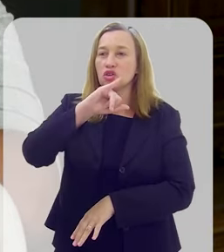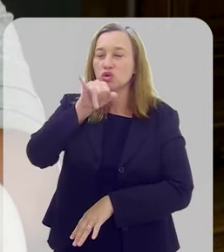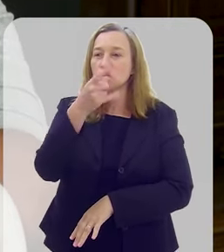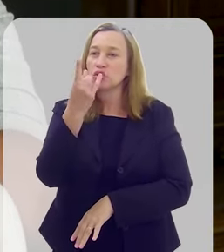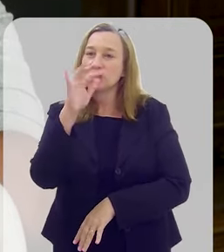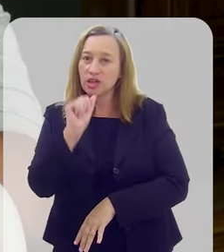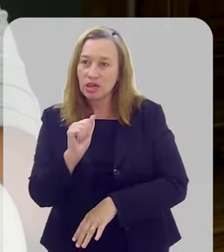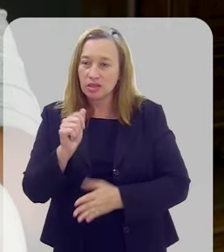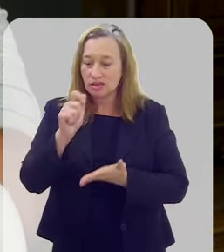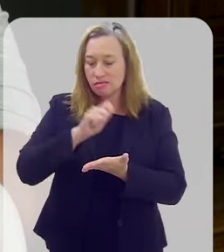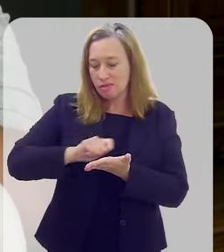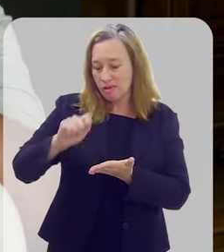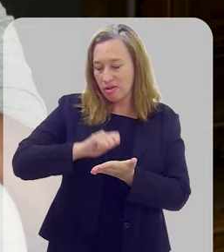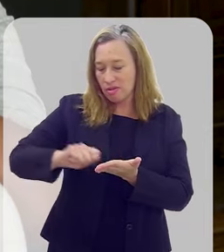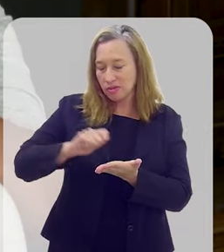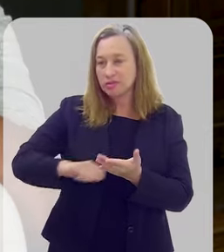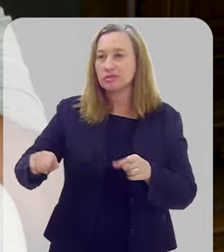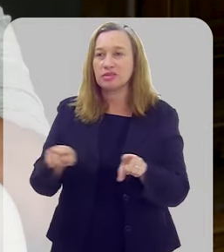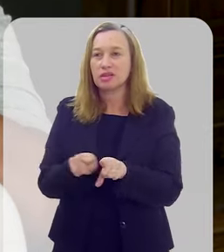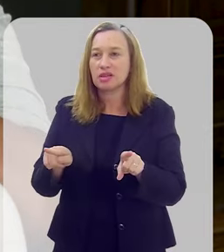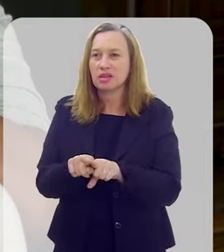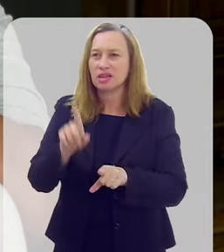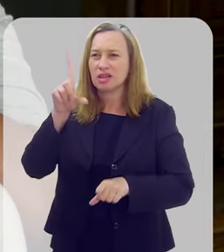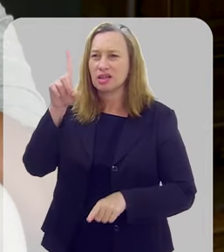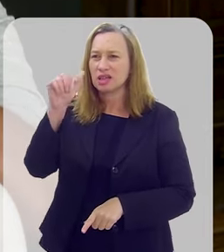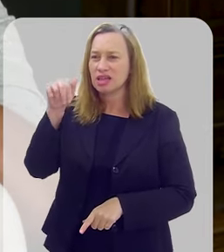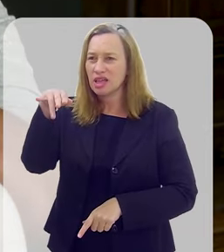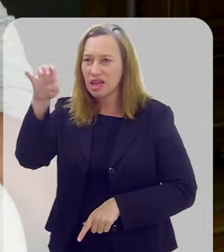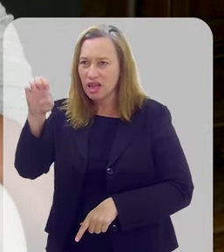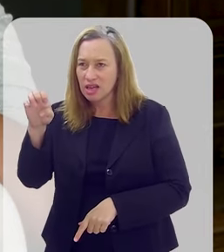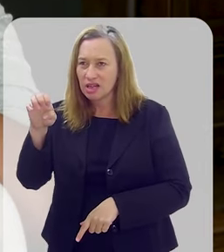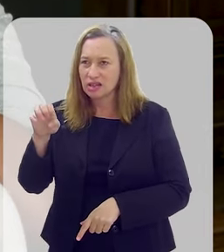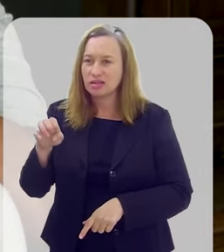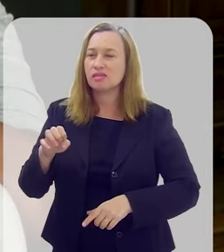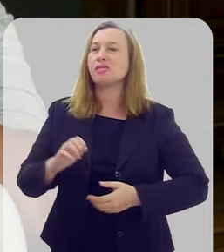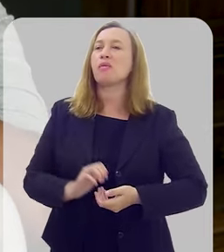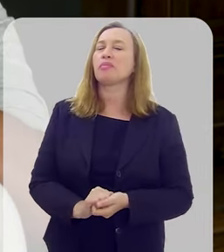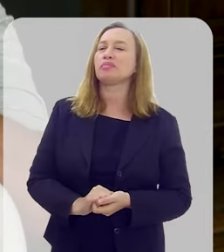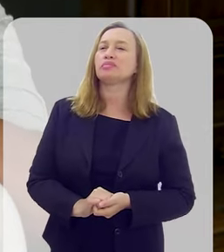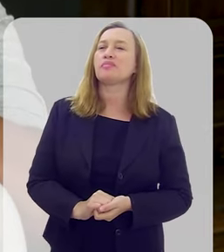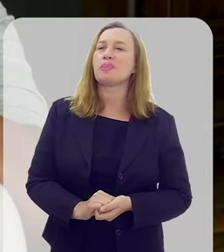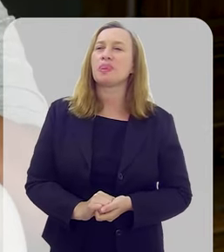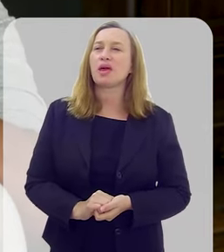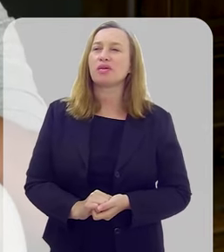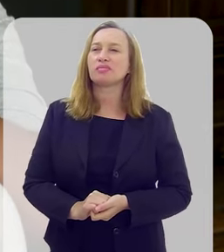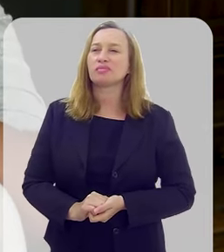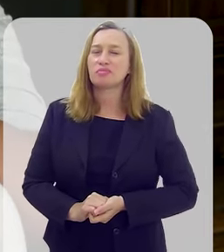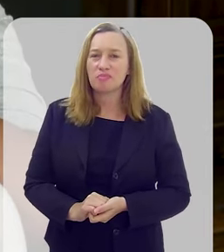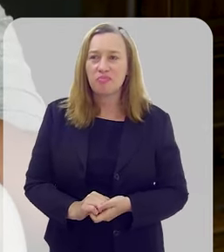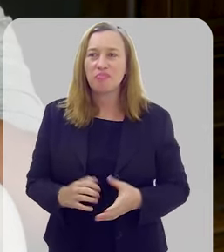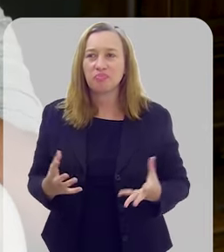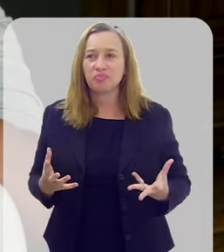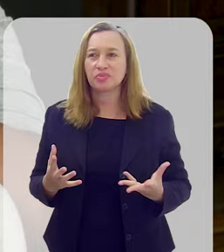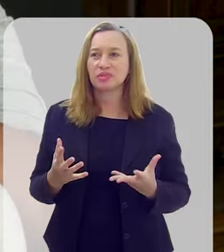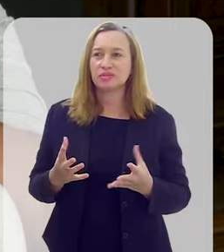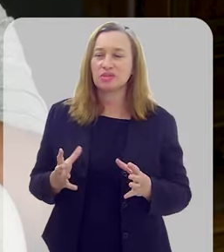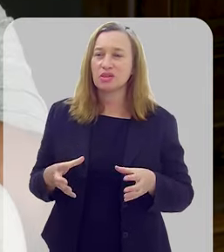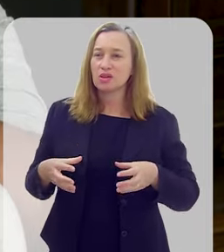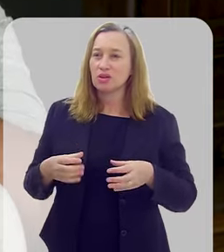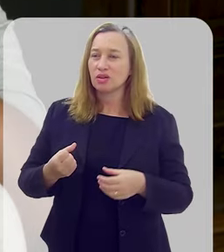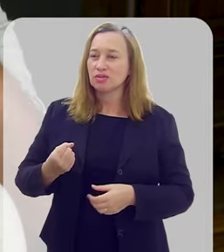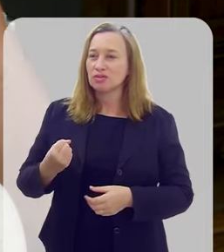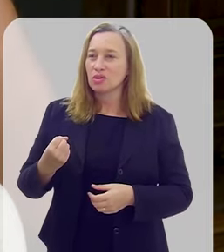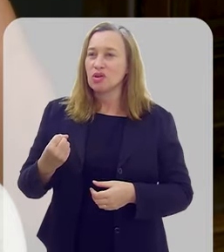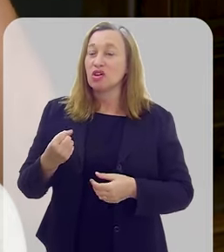que é escritora e pra minha filha Daniele que também trabalha num serviço aí muito bacana ou seja o cara é um coelho